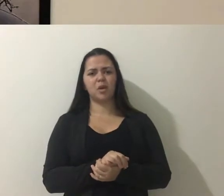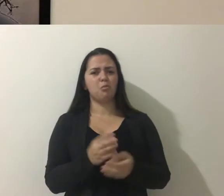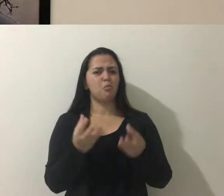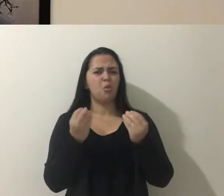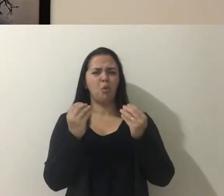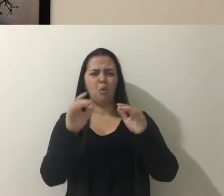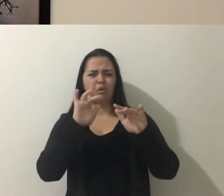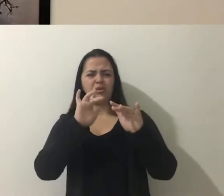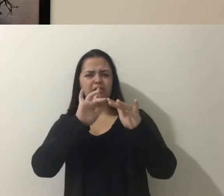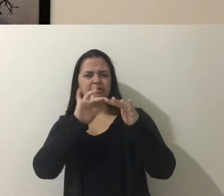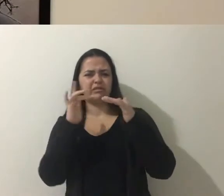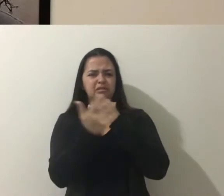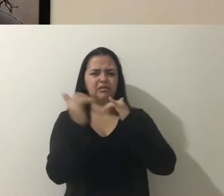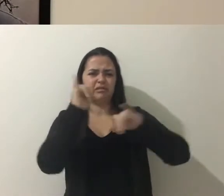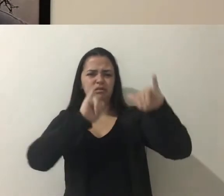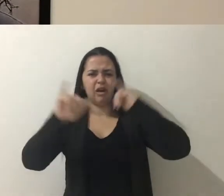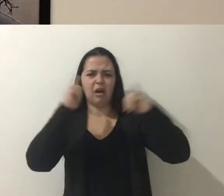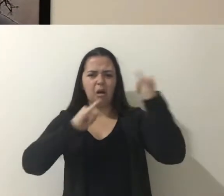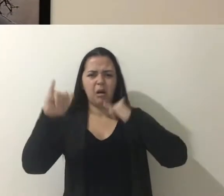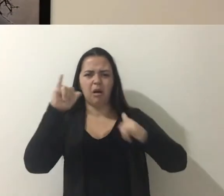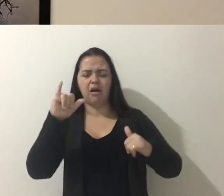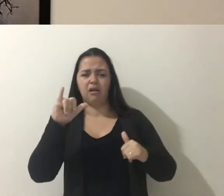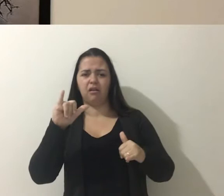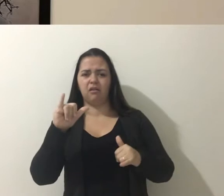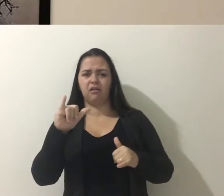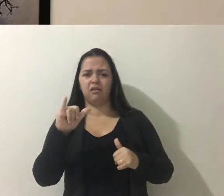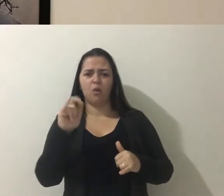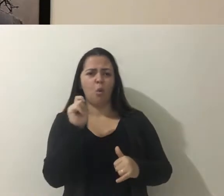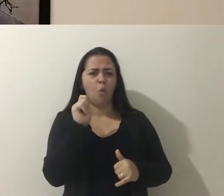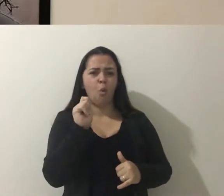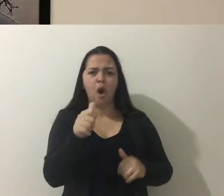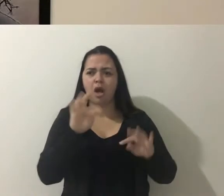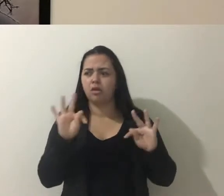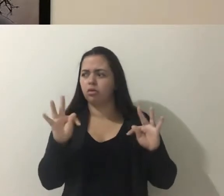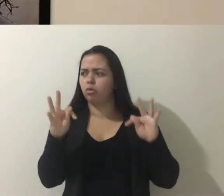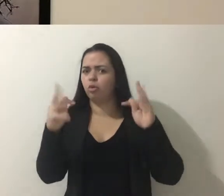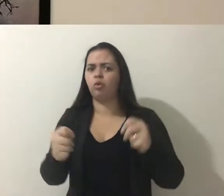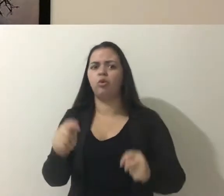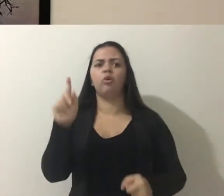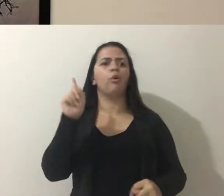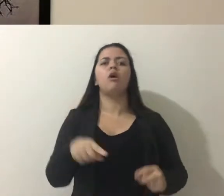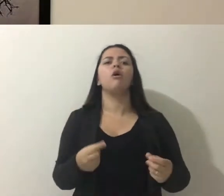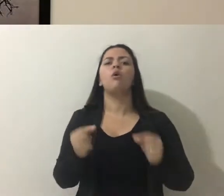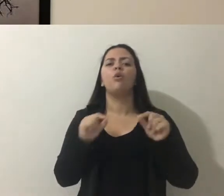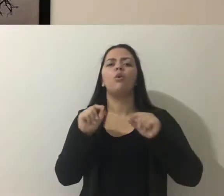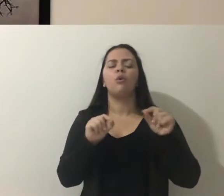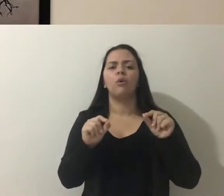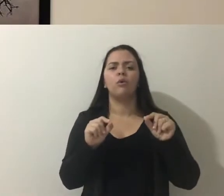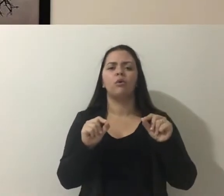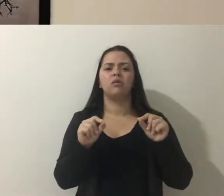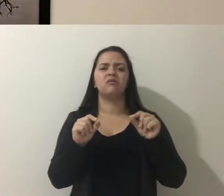mídia, das informações que nós recebemos, quase que unanimidade, trazem informações